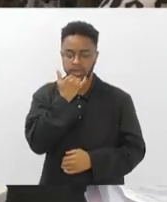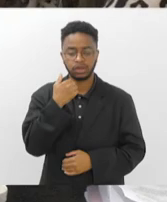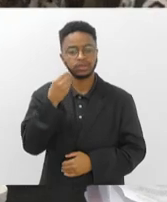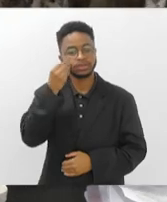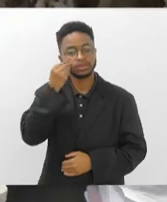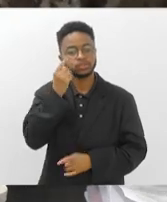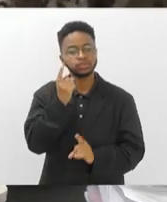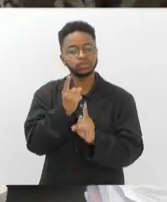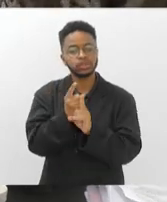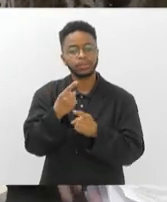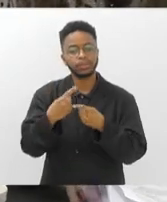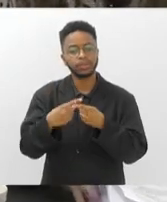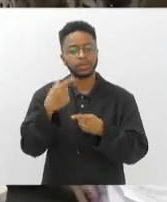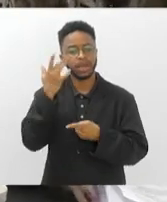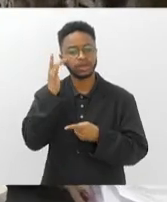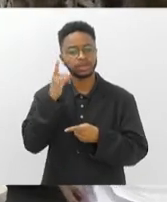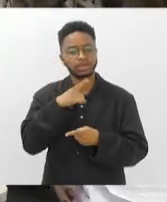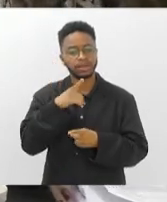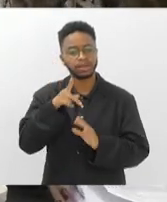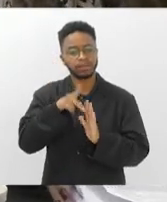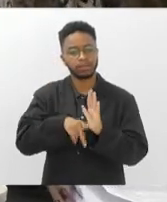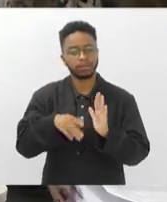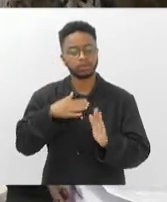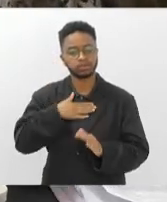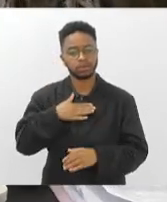identificar, porque eu acho que tem um projeto meu,